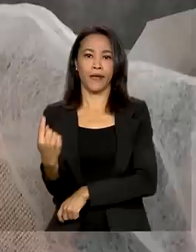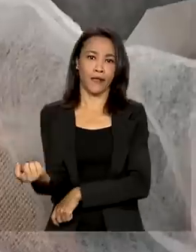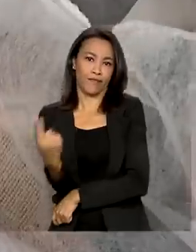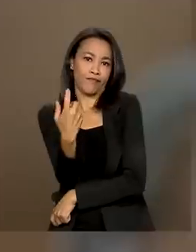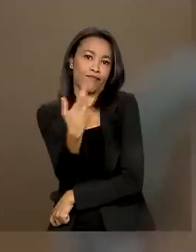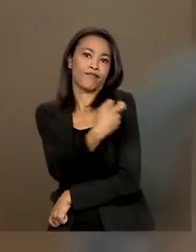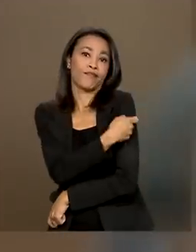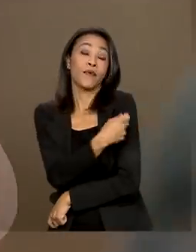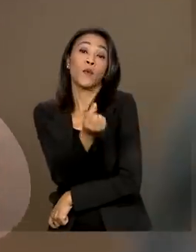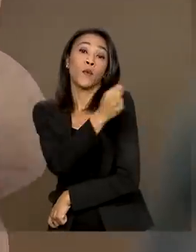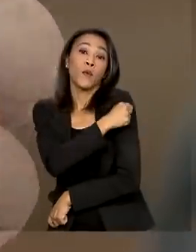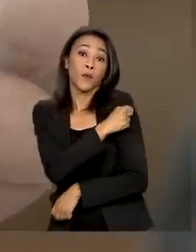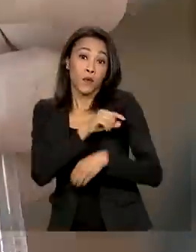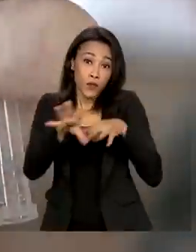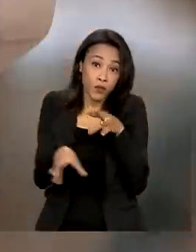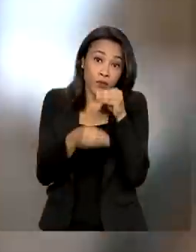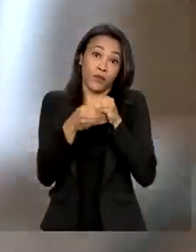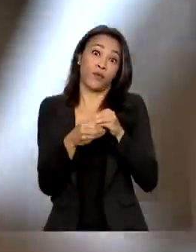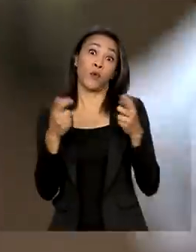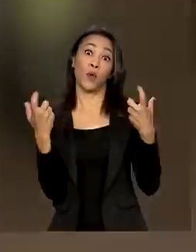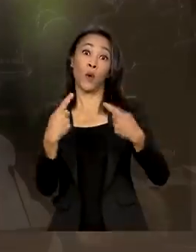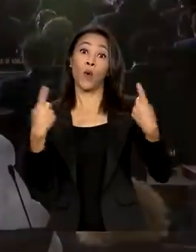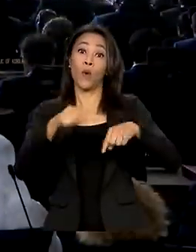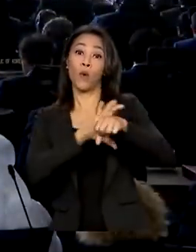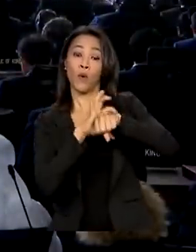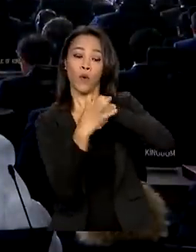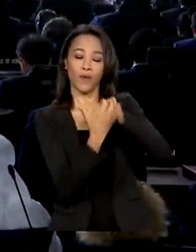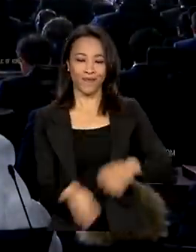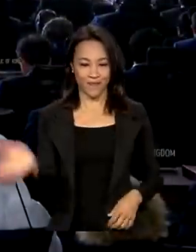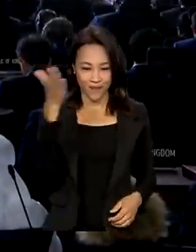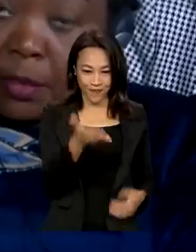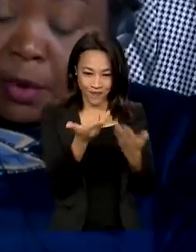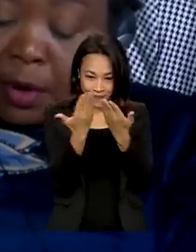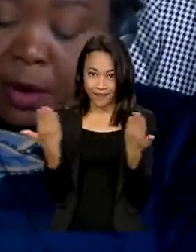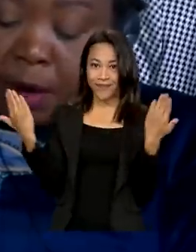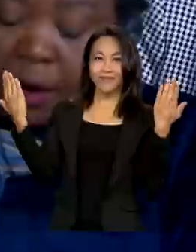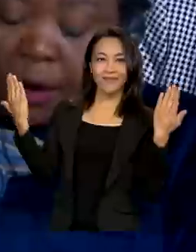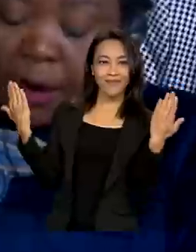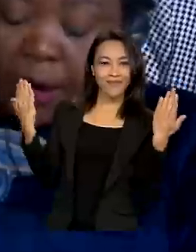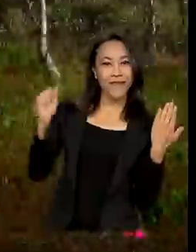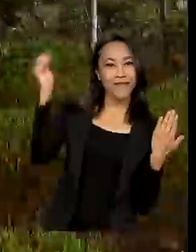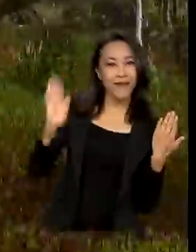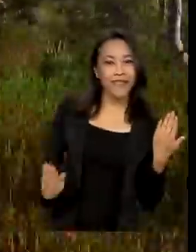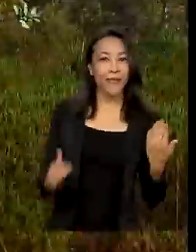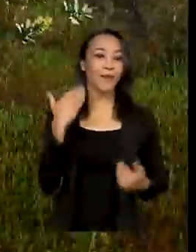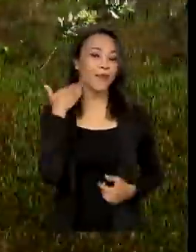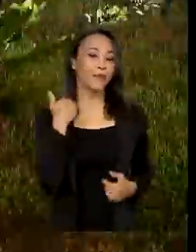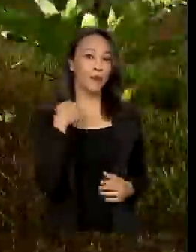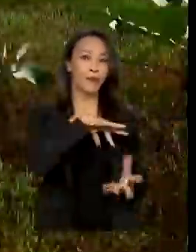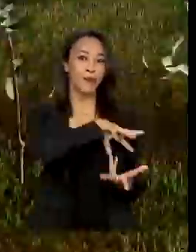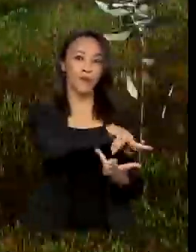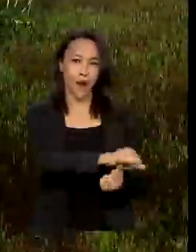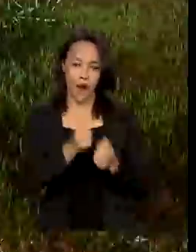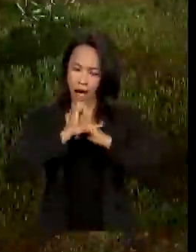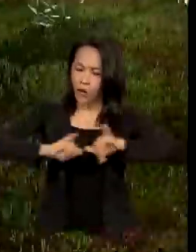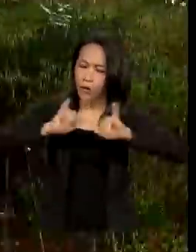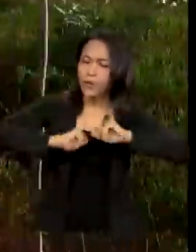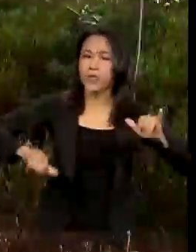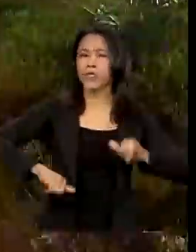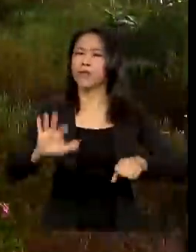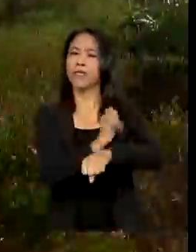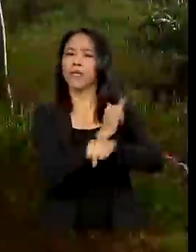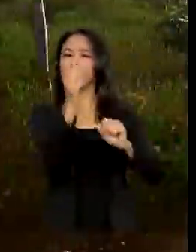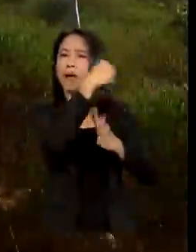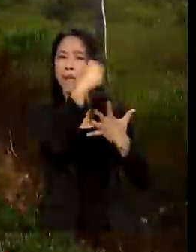reforço contra a covid-19 na COP 27 Brasil e Banco Mundial anunciam ações de